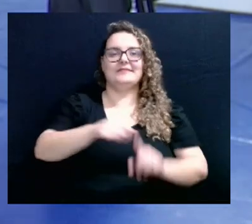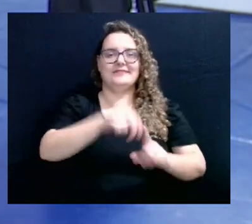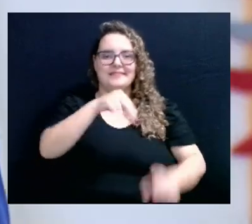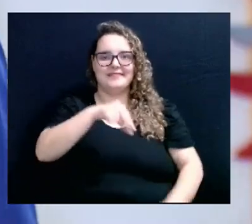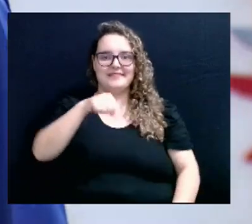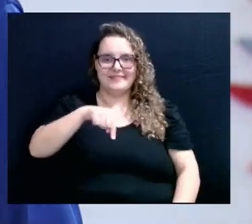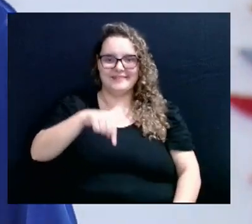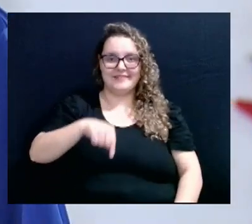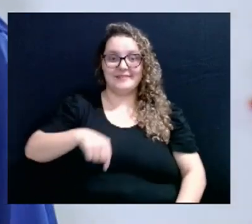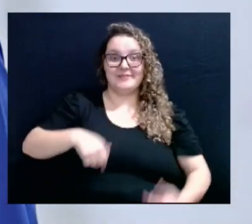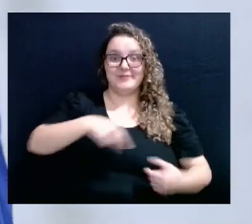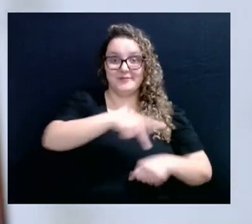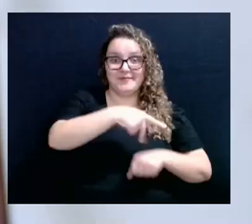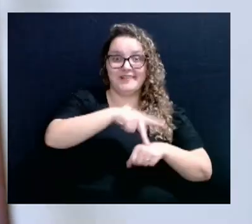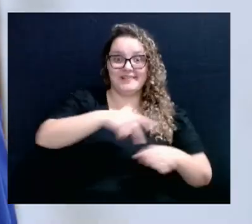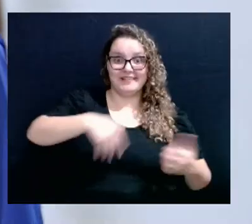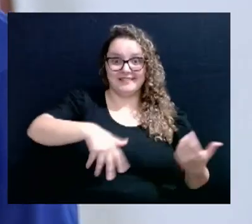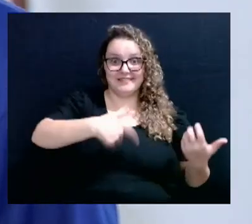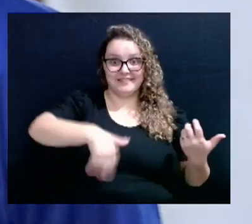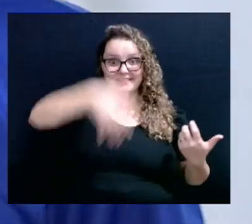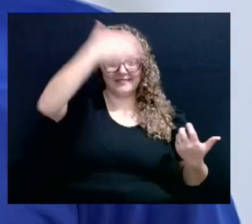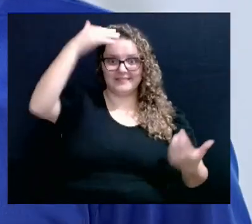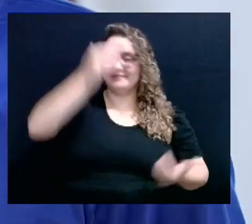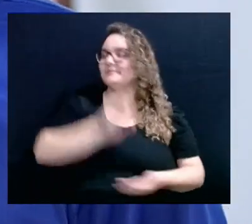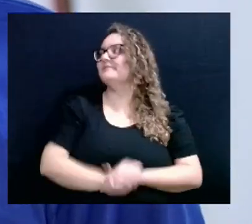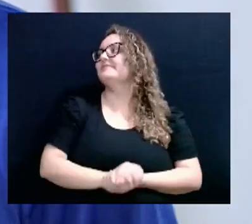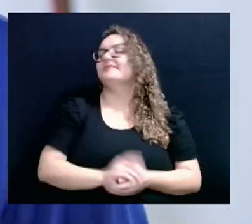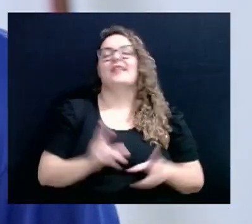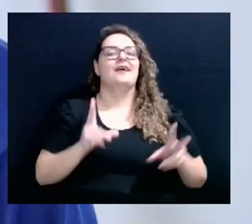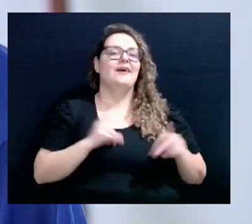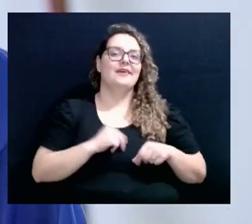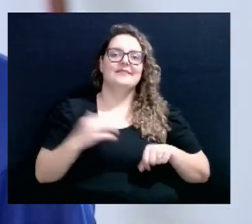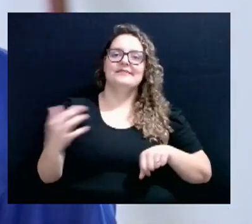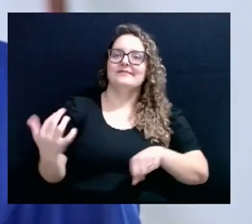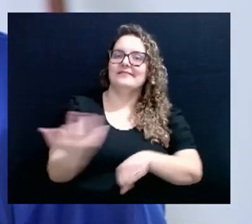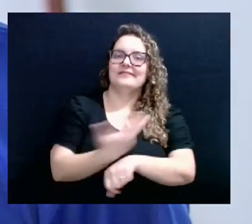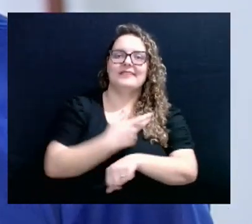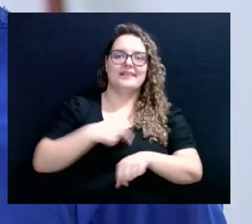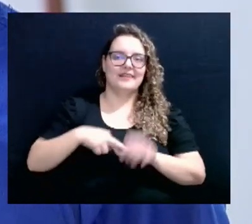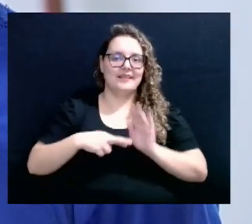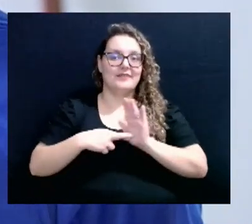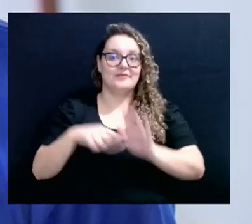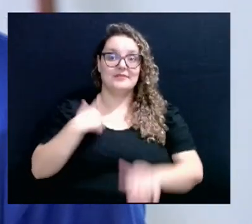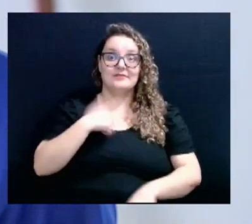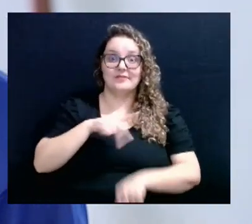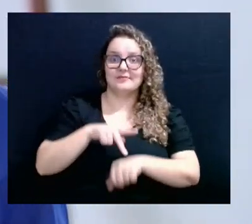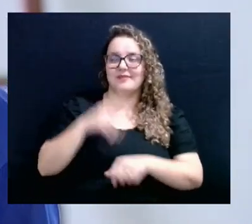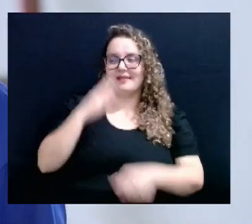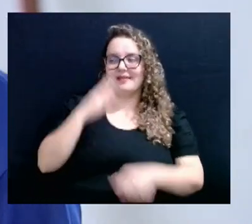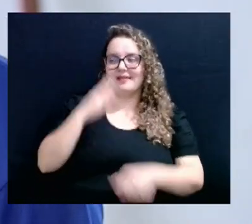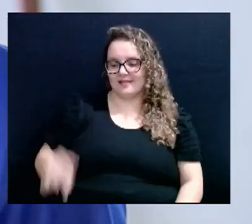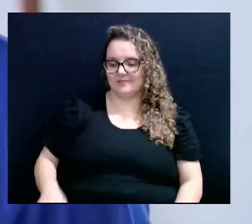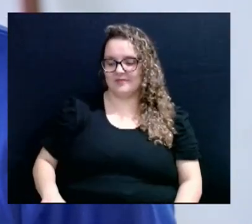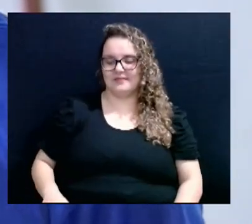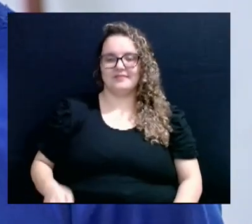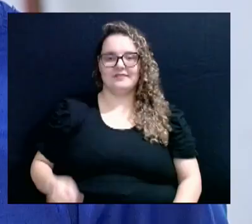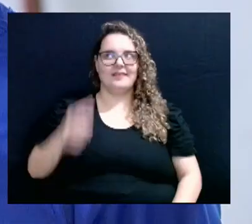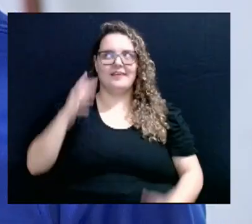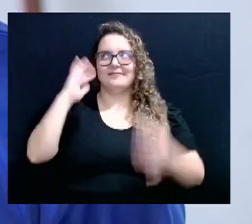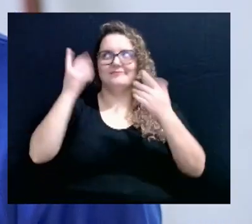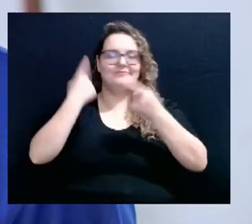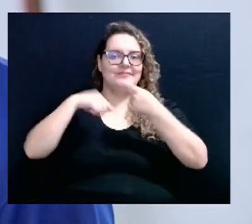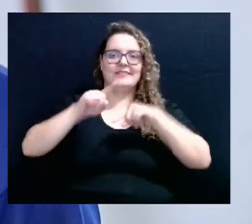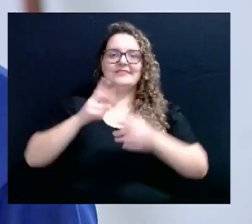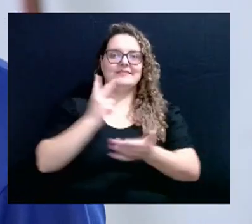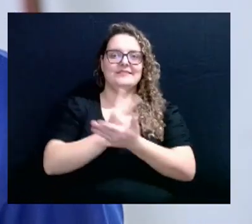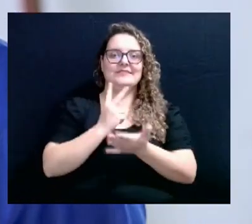México. Cara, é muito emocionante estar representando nosso país, sabe? E é uma aspiração de sonho, assim, por causa que eu sempre sonhei em